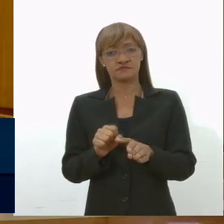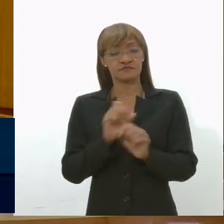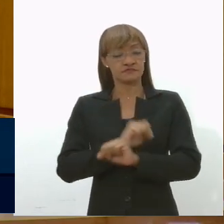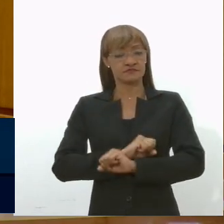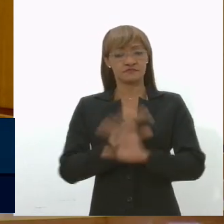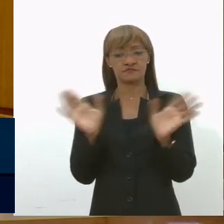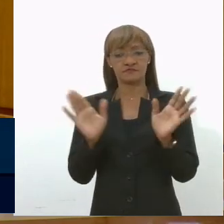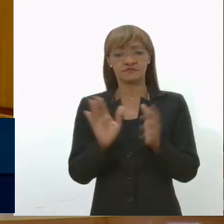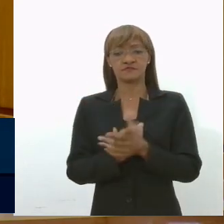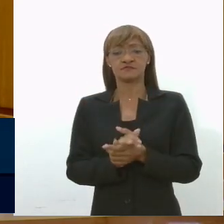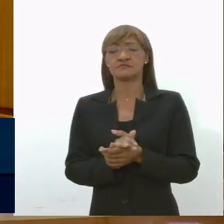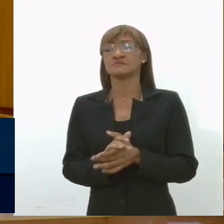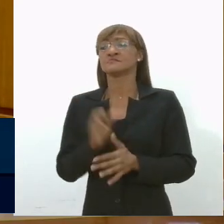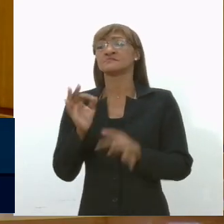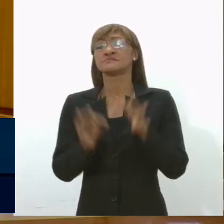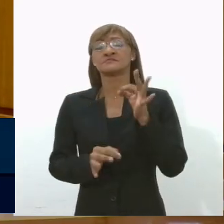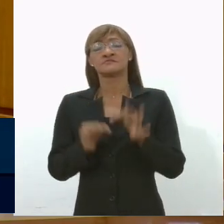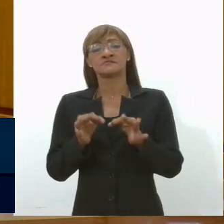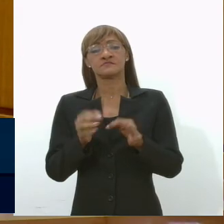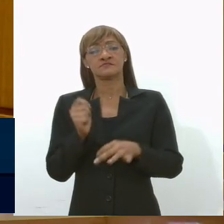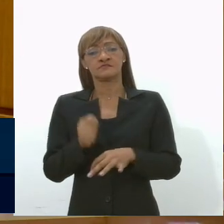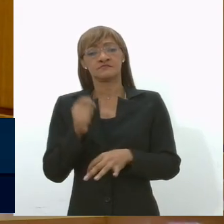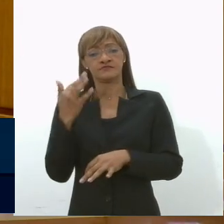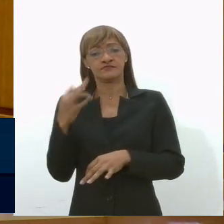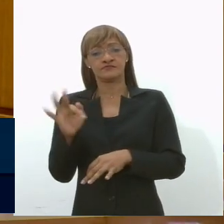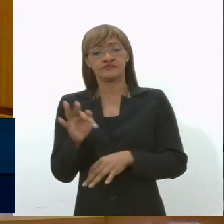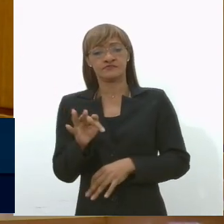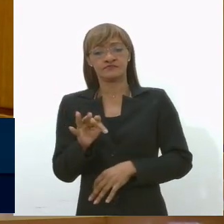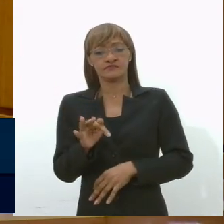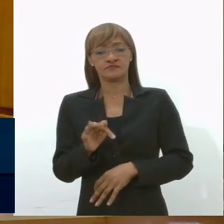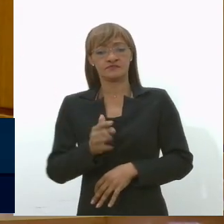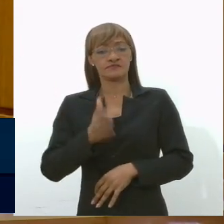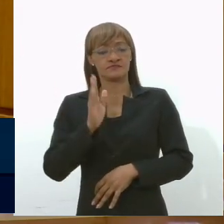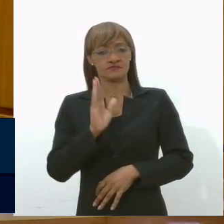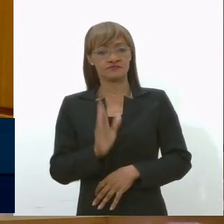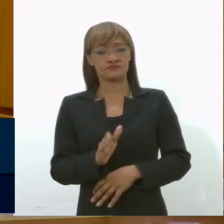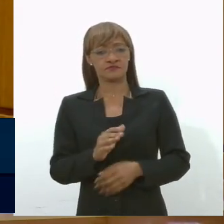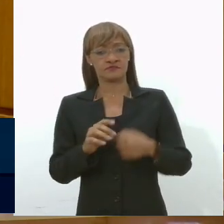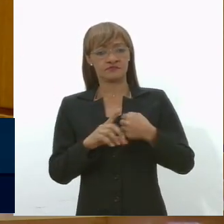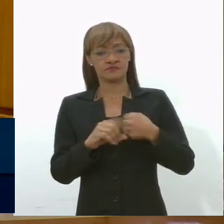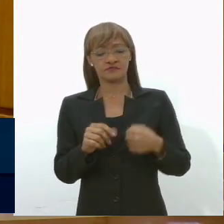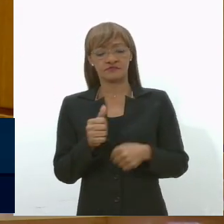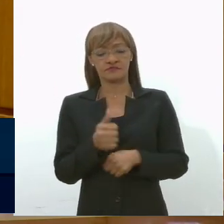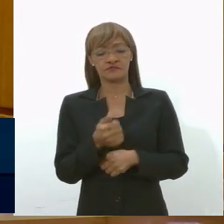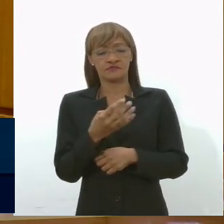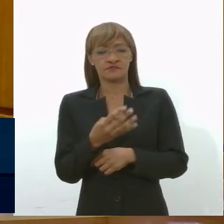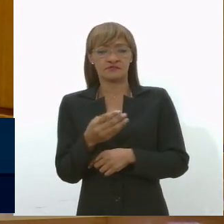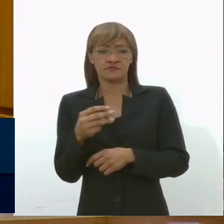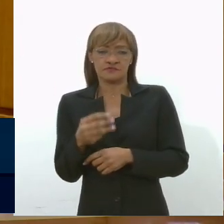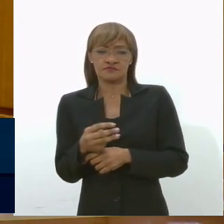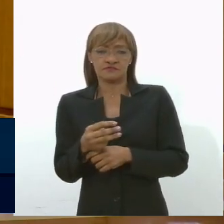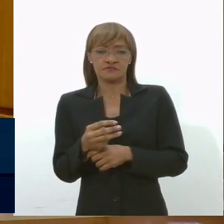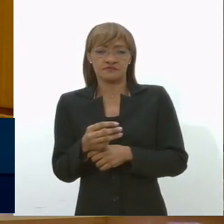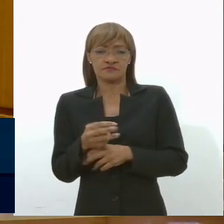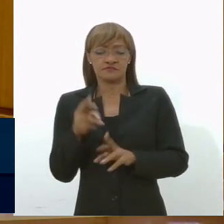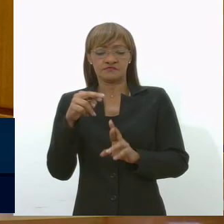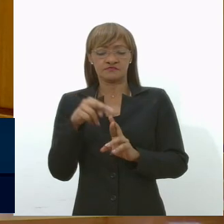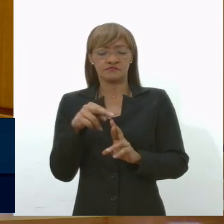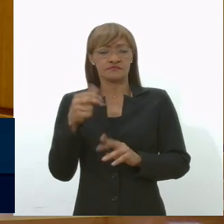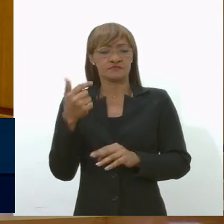Tribunal Federal já julgou que o artigo 143, parágrafo 2º